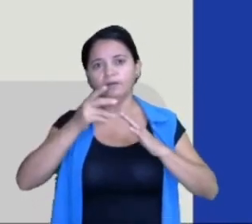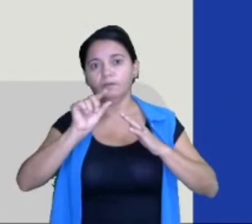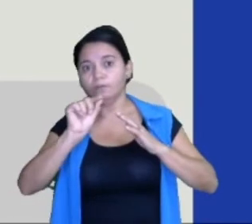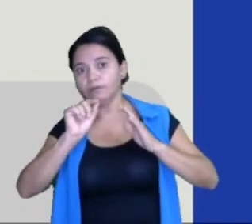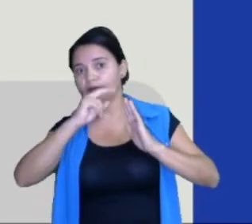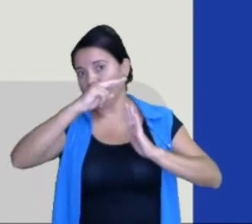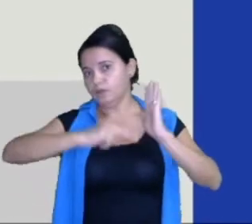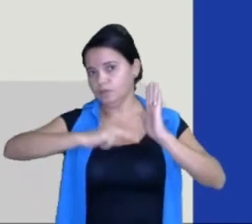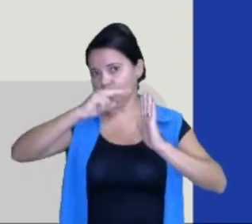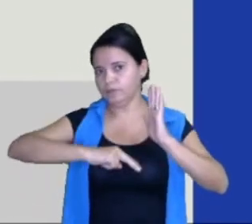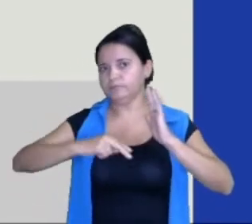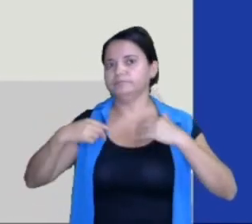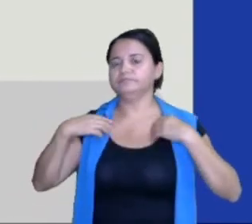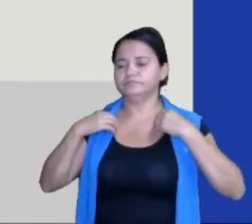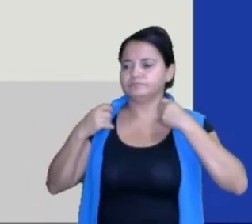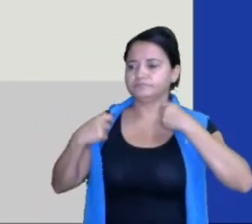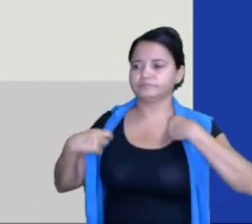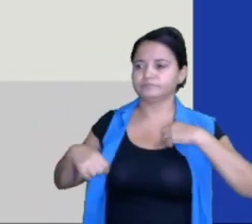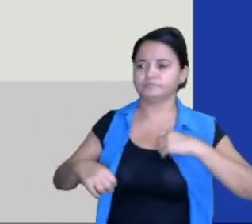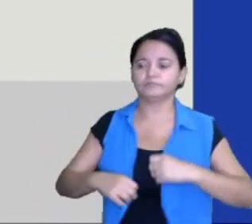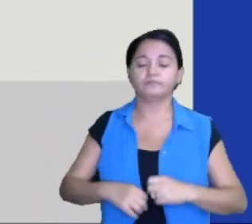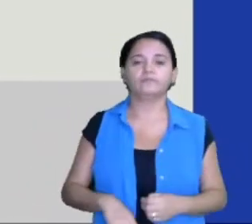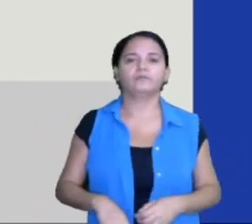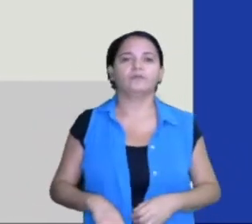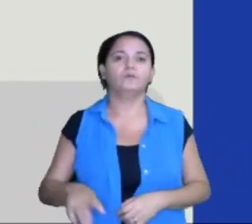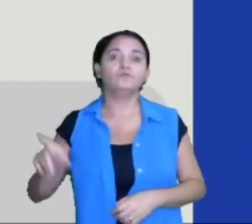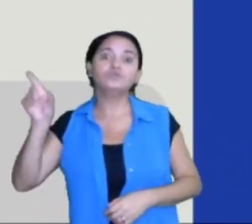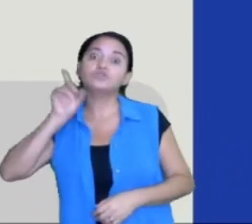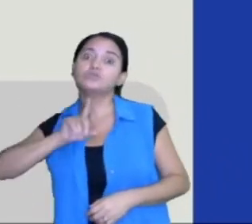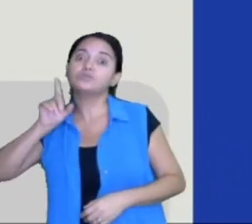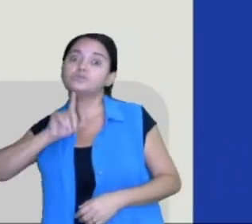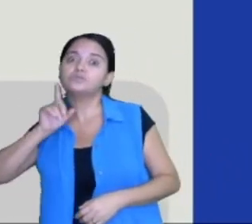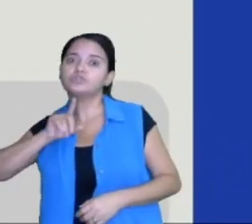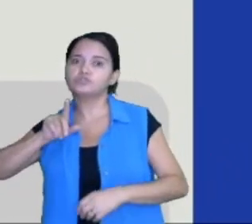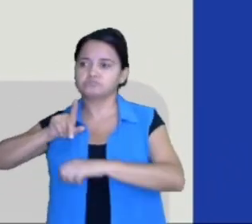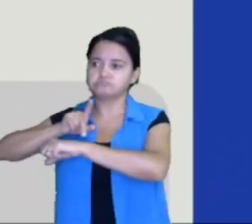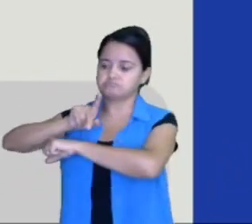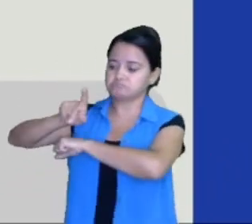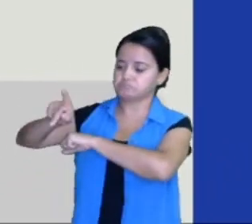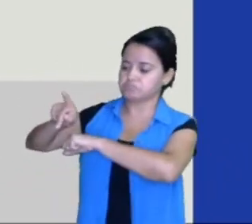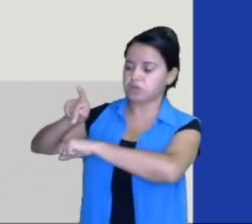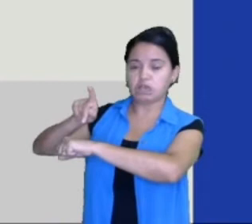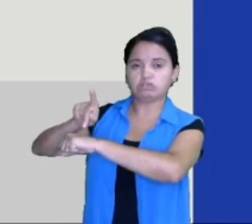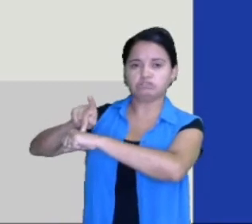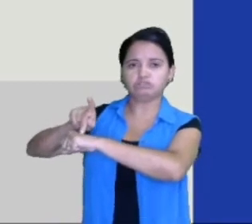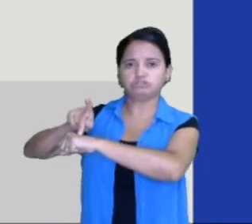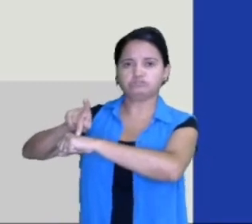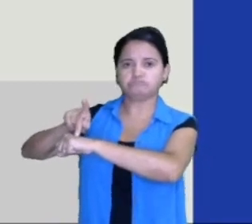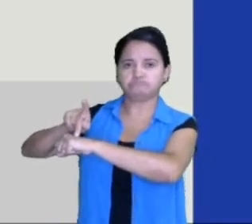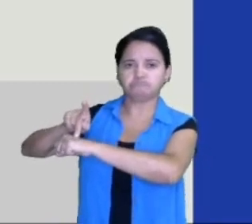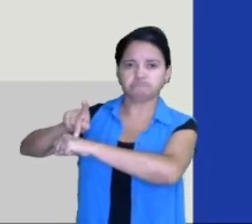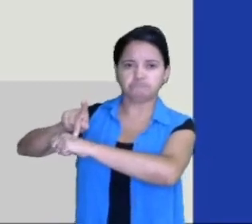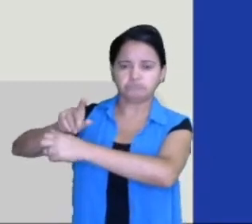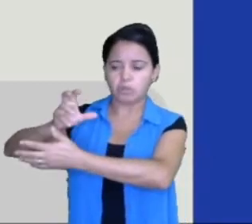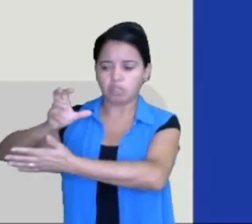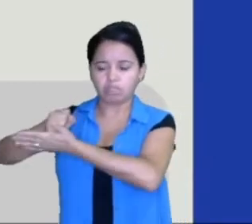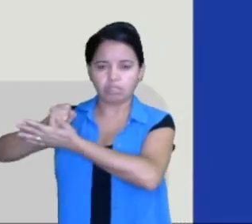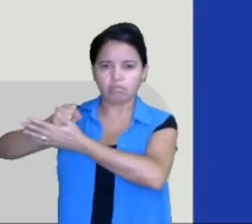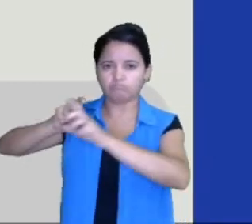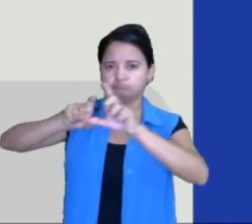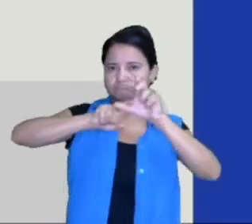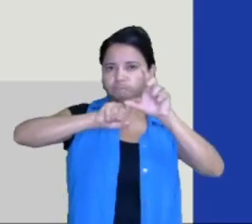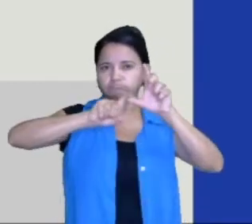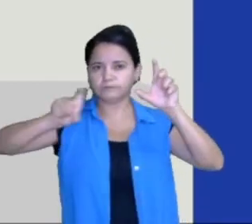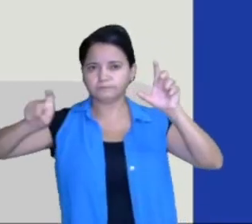desse slide, tá bom? A independência dos Estados Unidos foi resultado direto da divergência de interesses